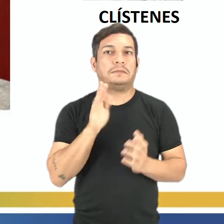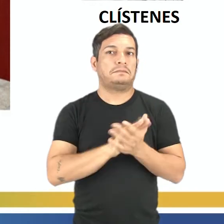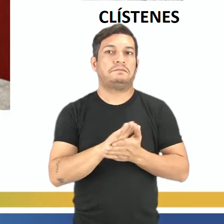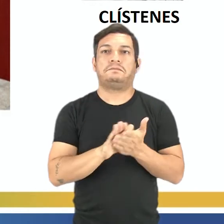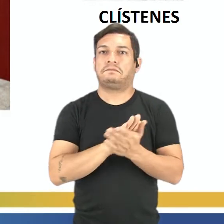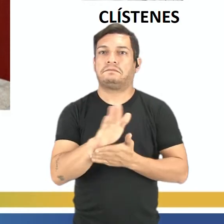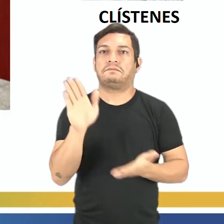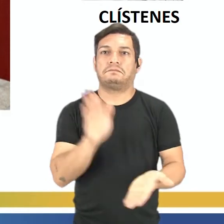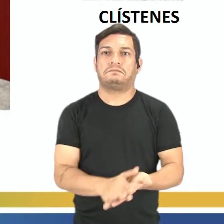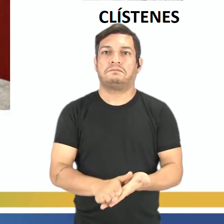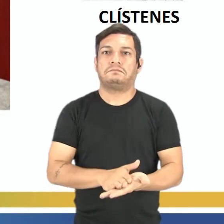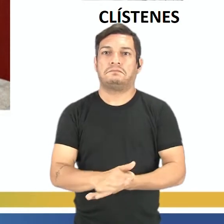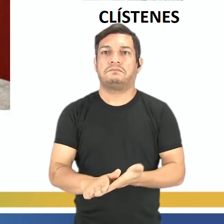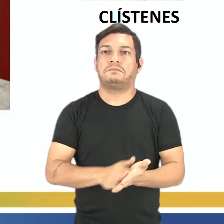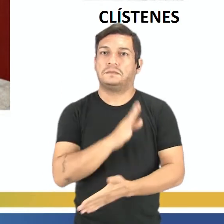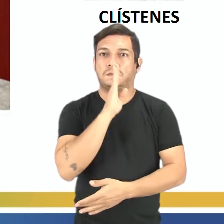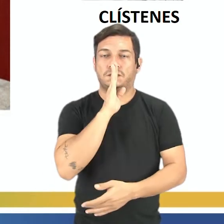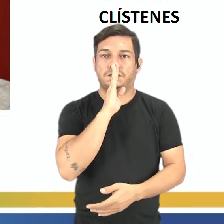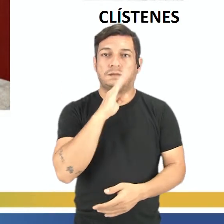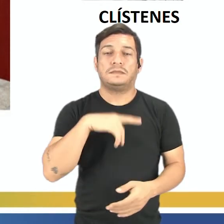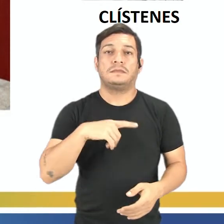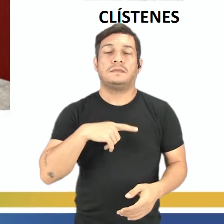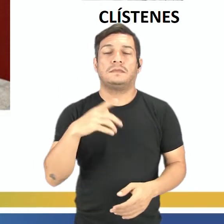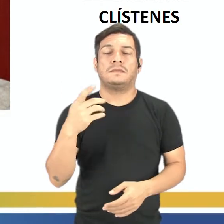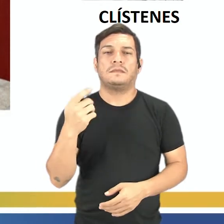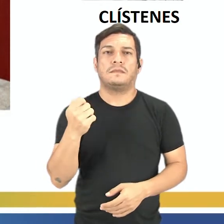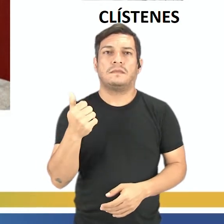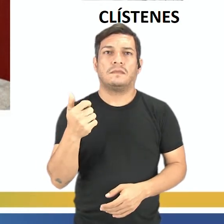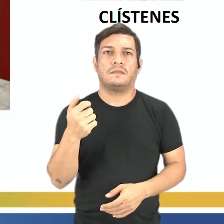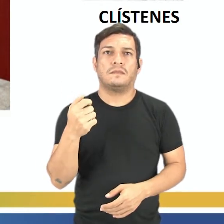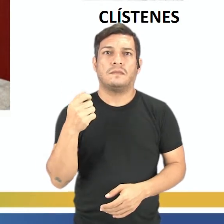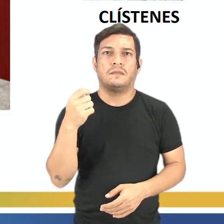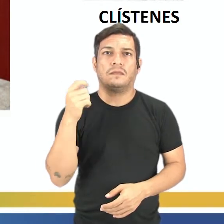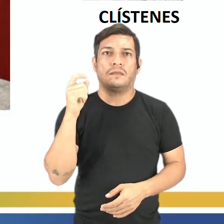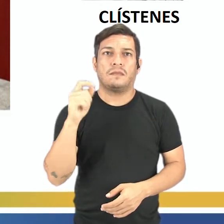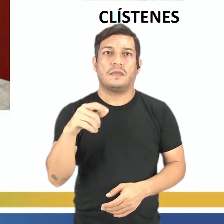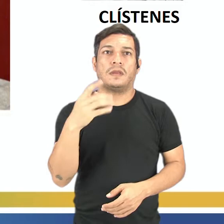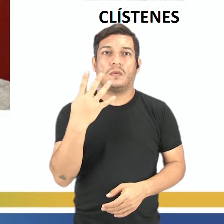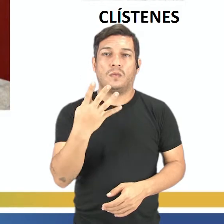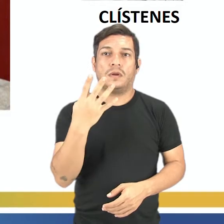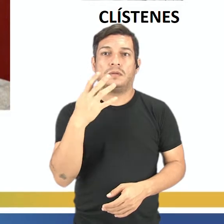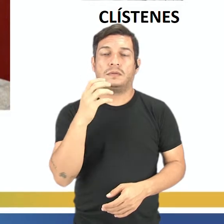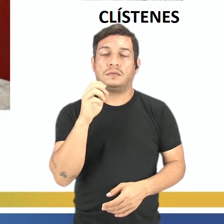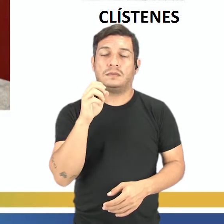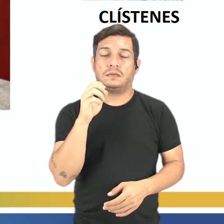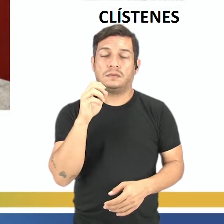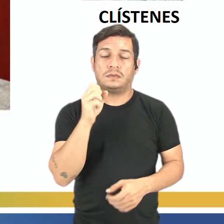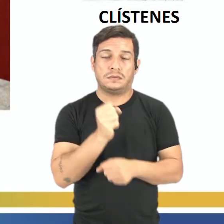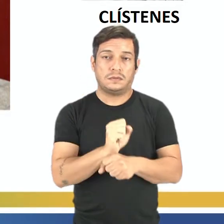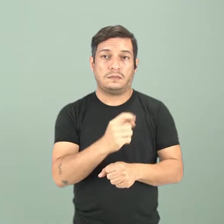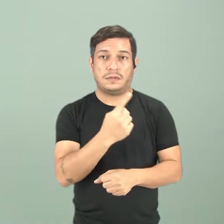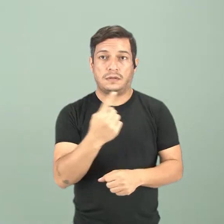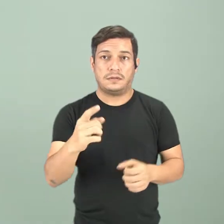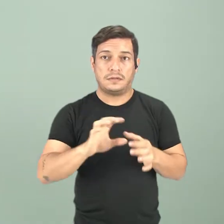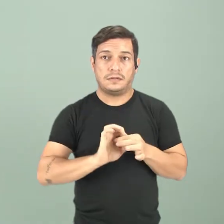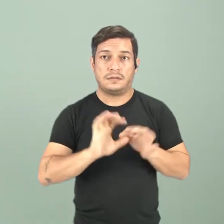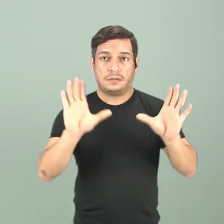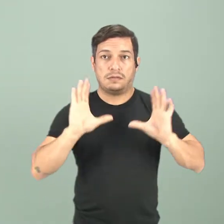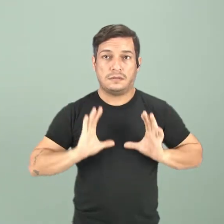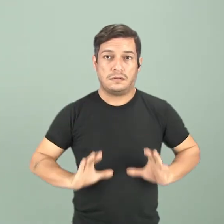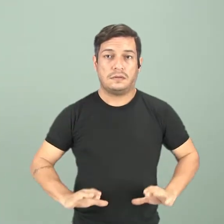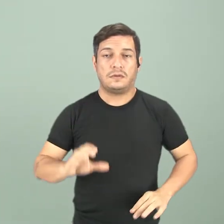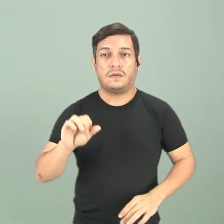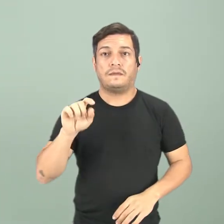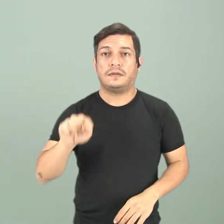temos quase 4 escravos para cada cidadão livre. 90 mil cidadãos livres,